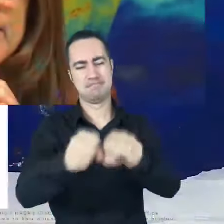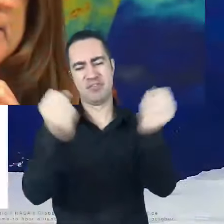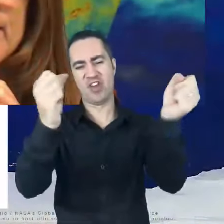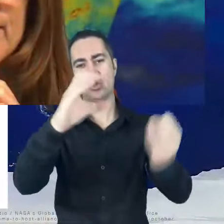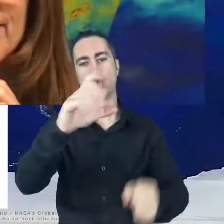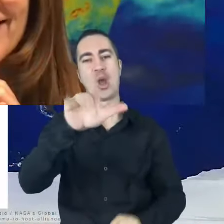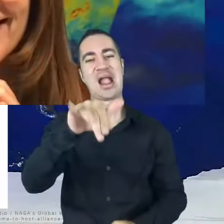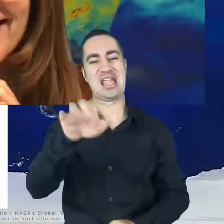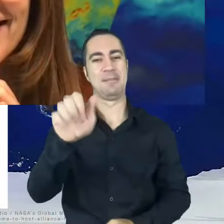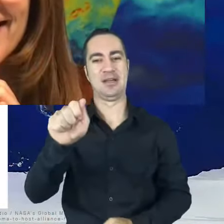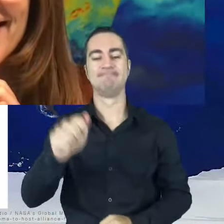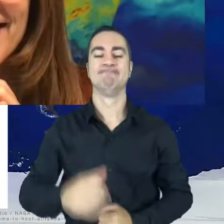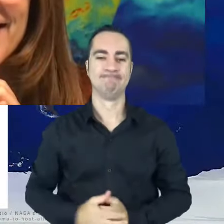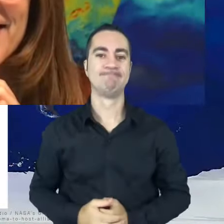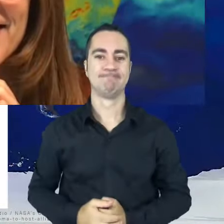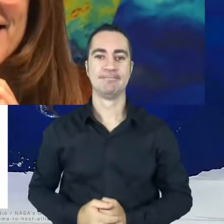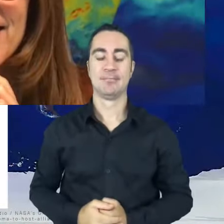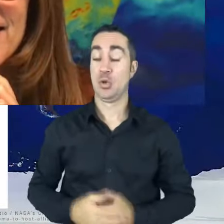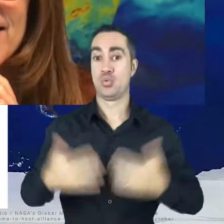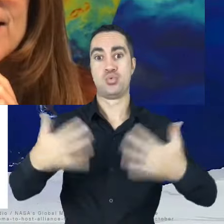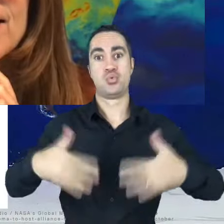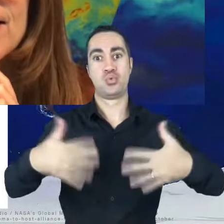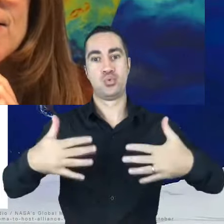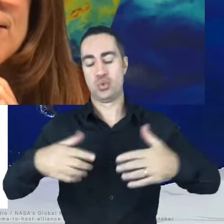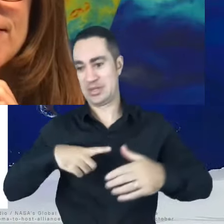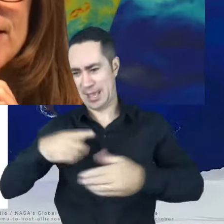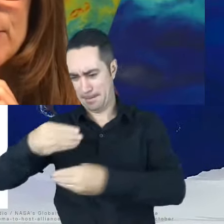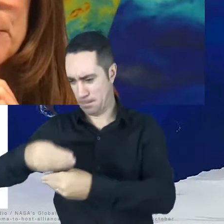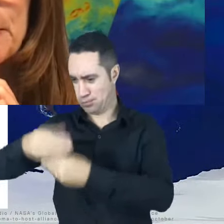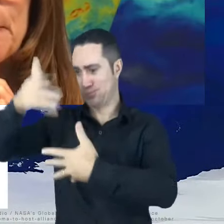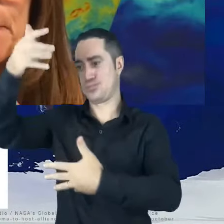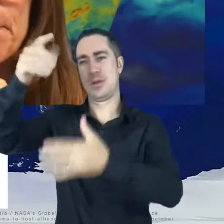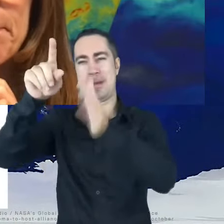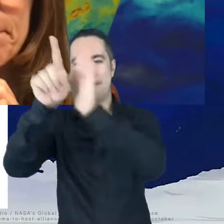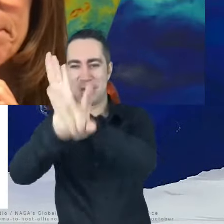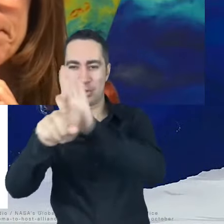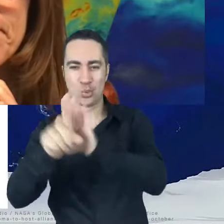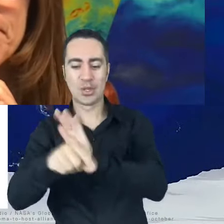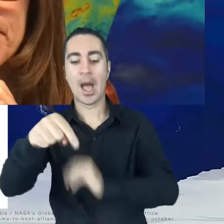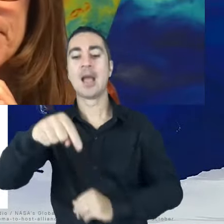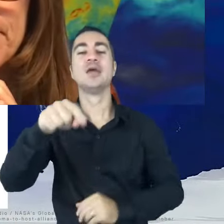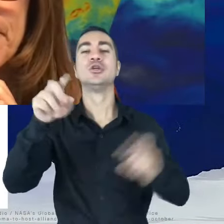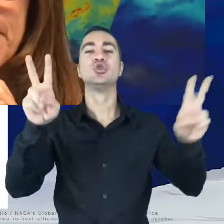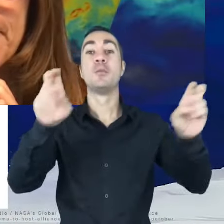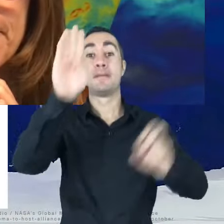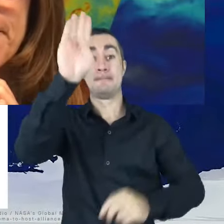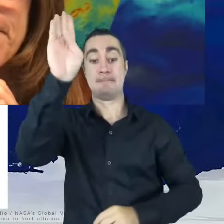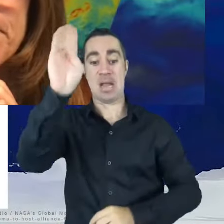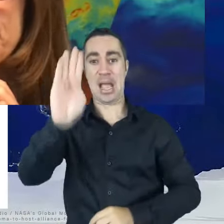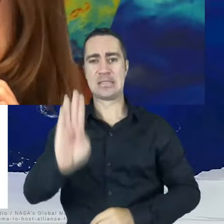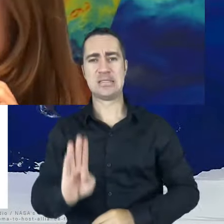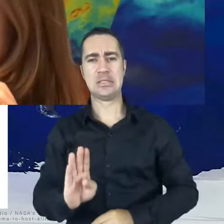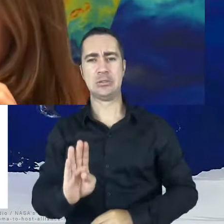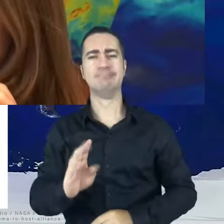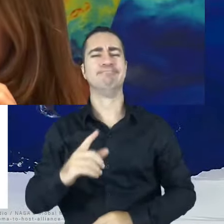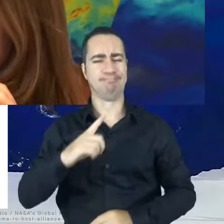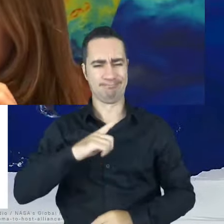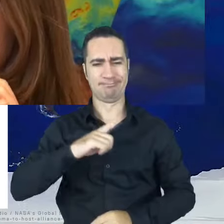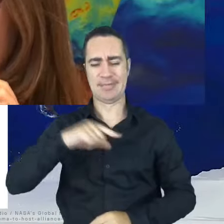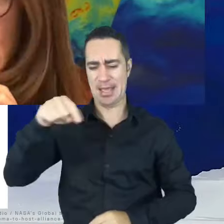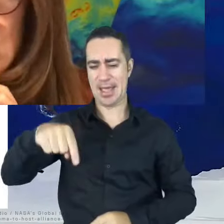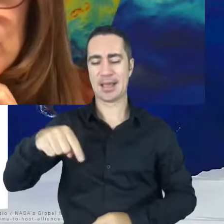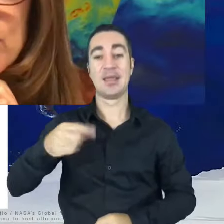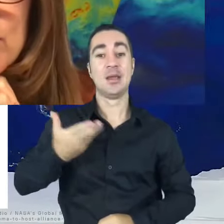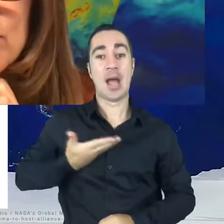Estamos recebendo muitas perguntas em relação ao Brasil. Como se relacionar? Temos umas aqui da nossa colega Maria Isabel.